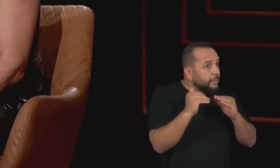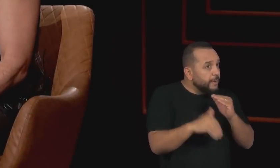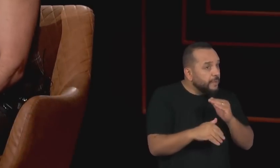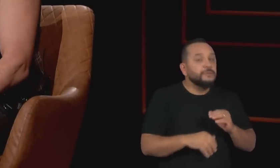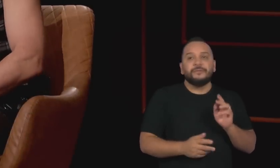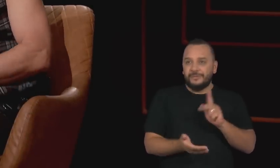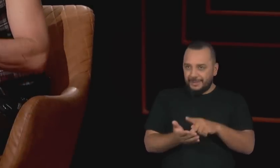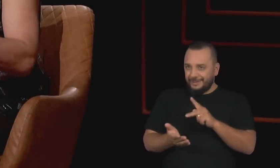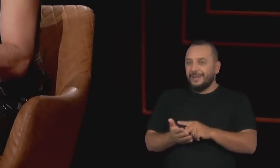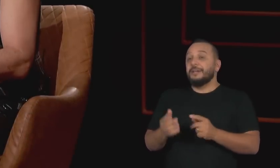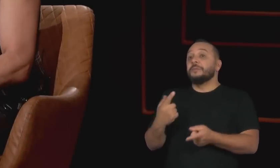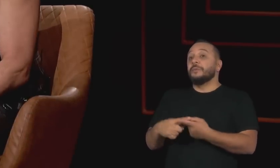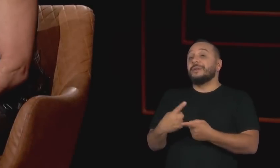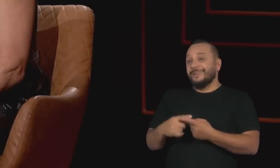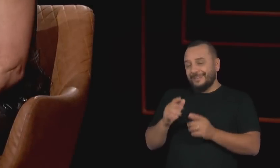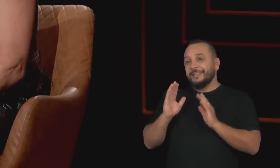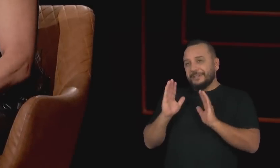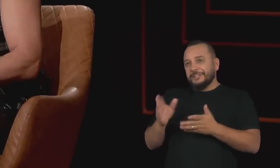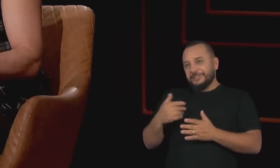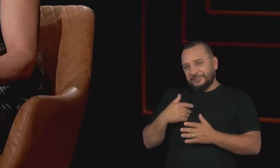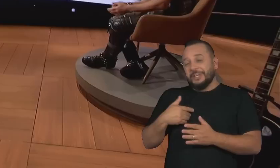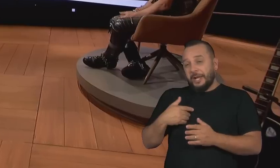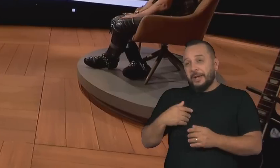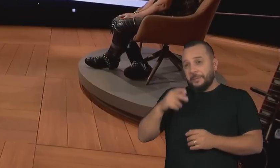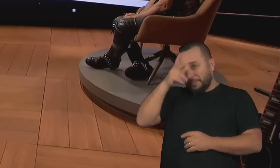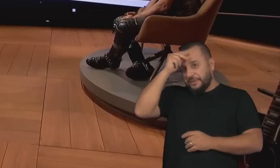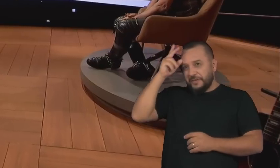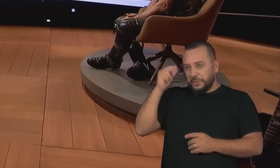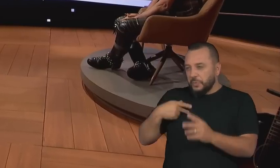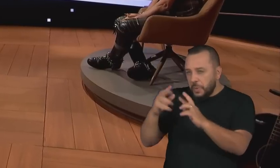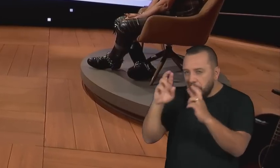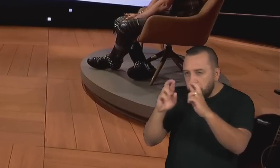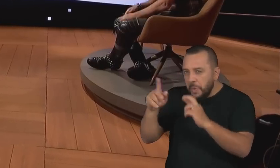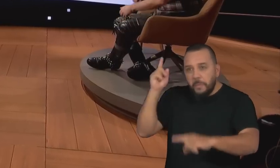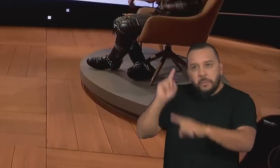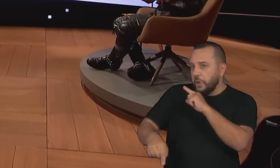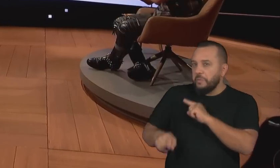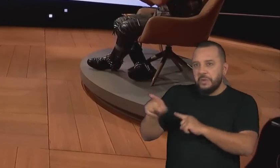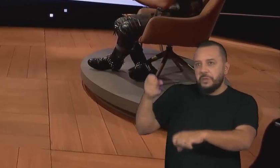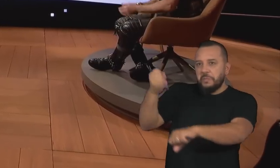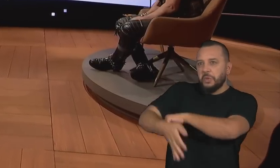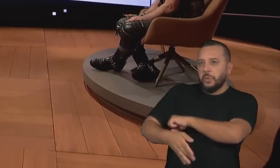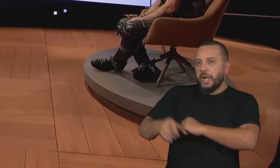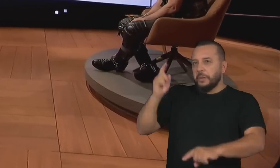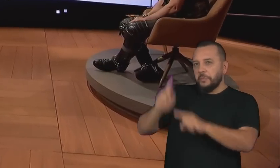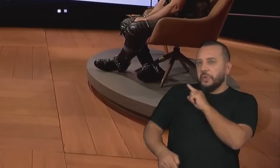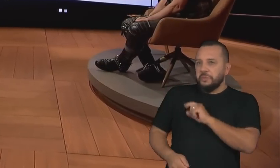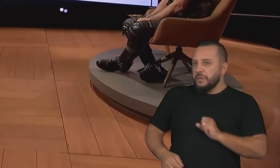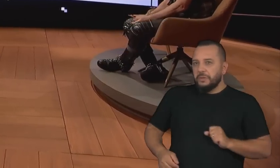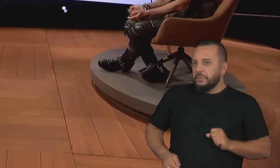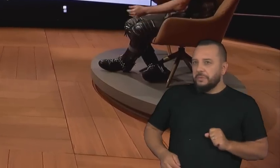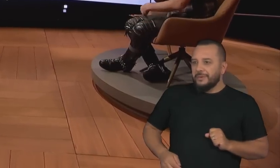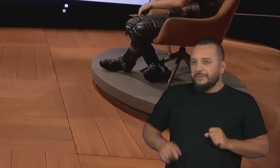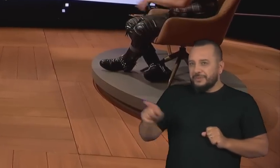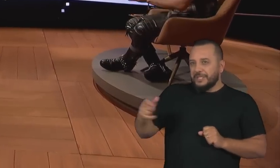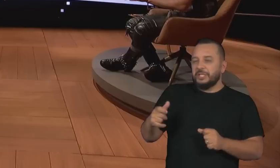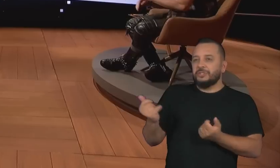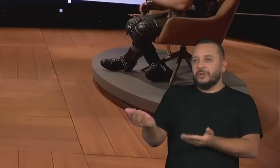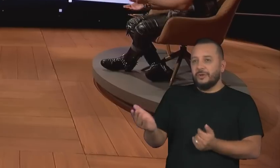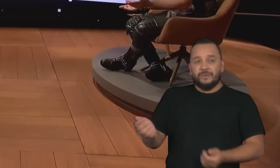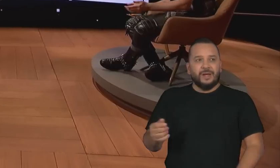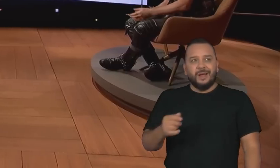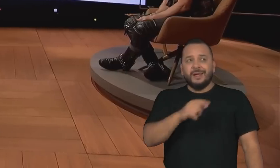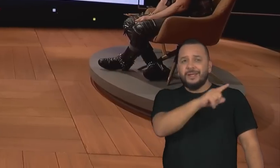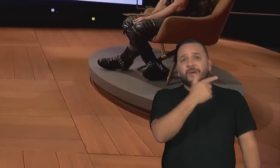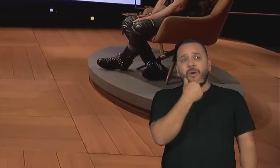Aí ele foi embora, a gente vai tocar pelo John porque diz muito pra gente, e se for preso, vamos preso e tudo bem. Mas ele foi embora, a gente